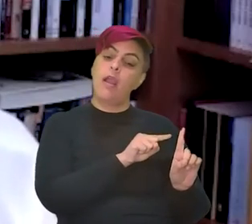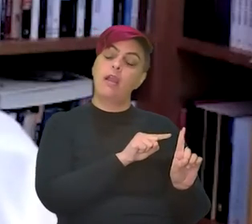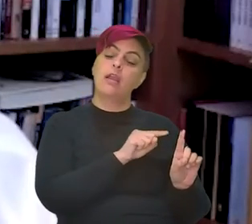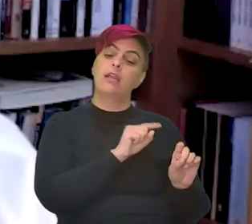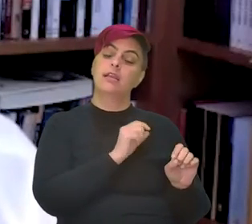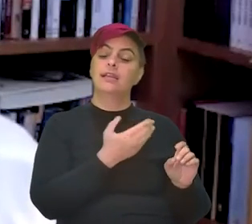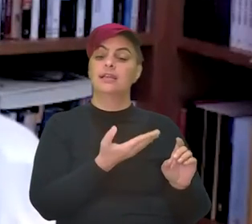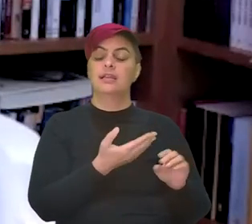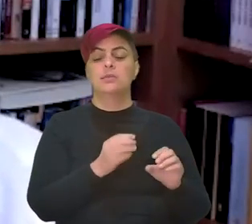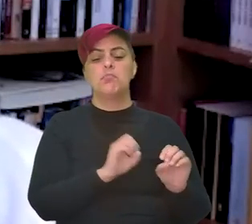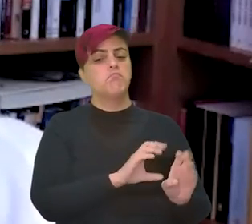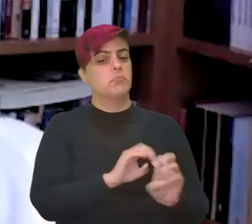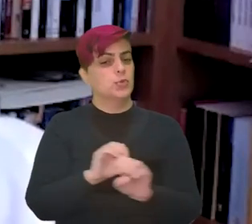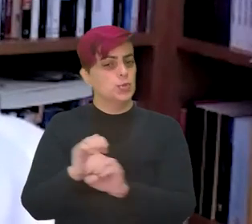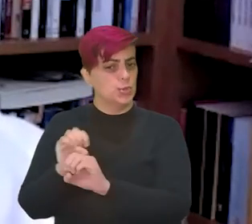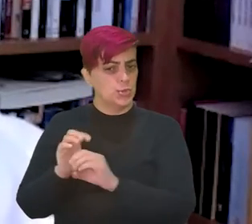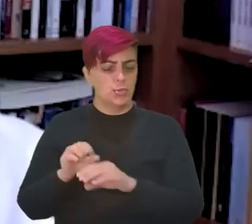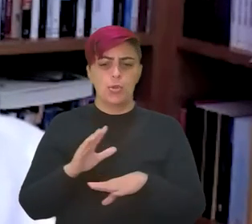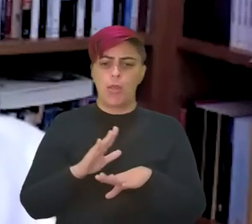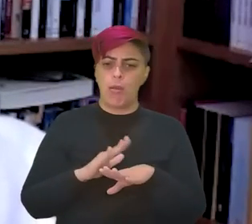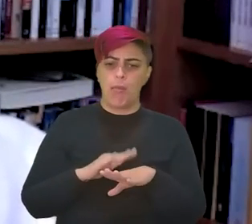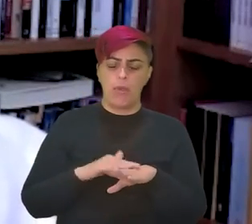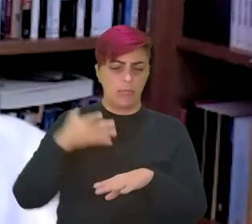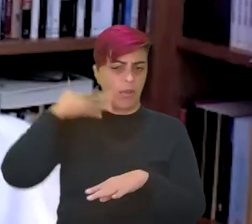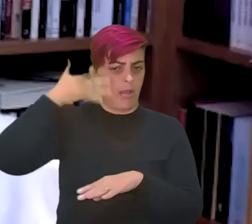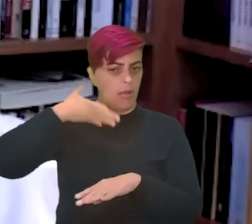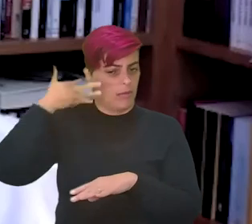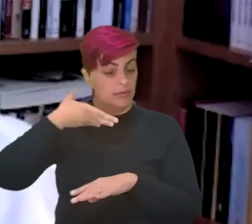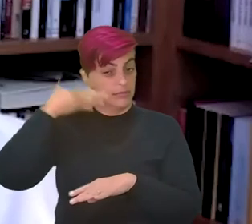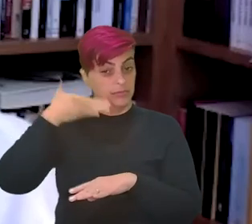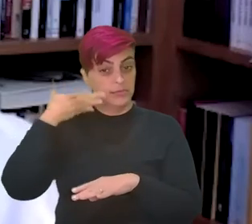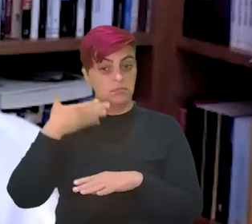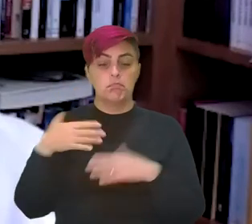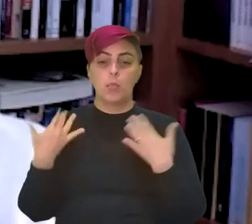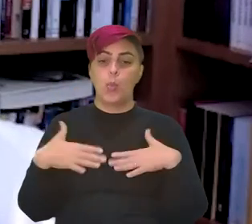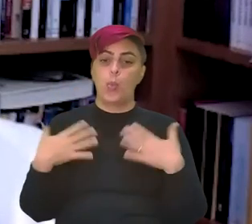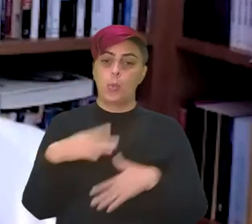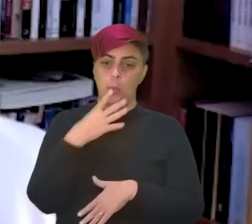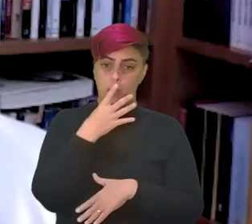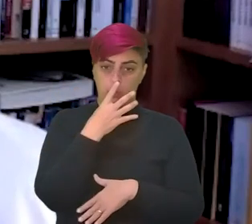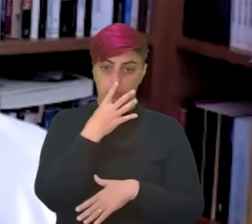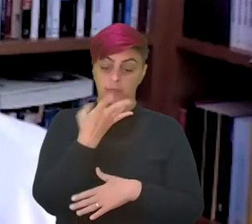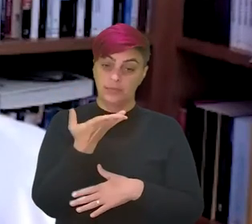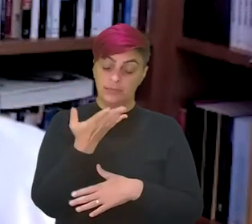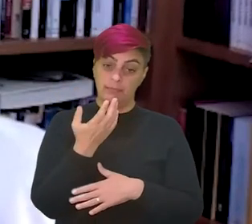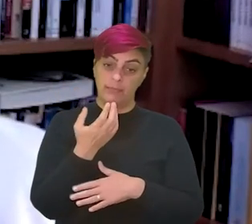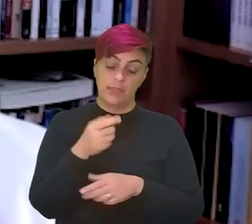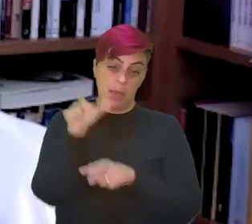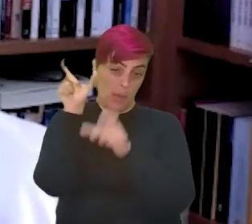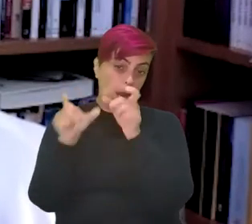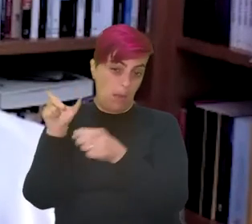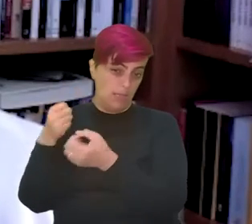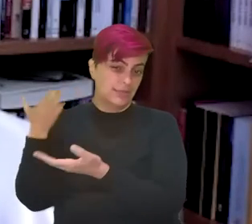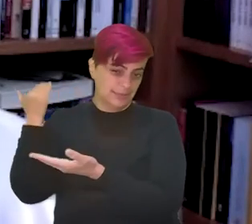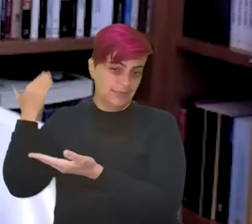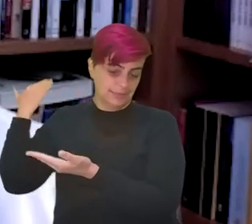fazia, que dava aulas e fazia conferências, etc., fascinantes, né? É o que dizem